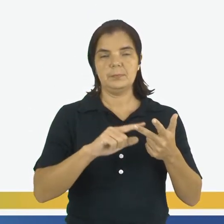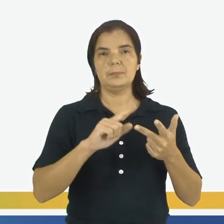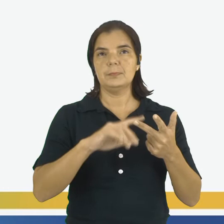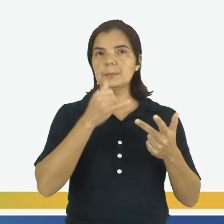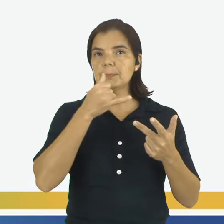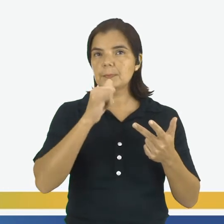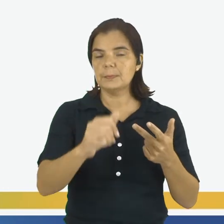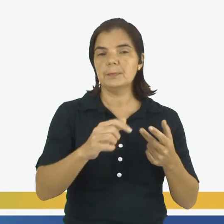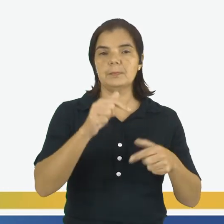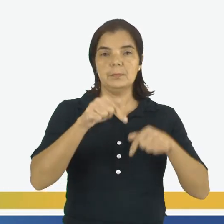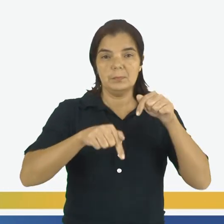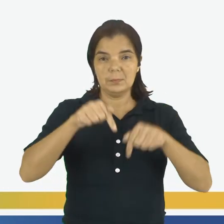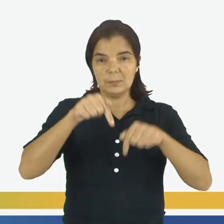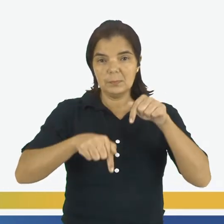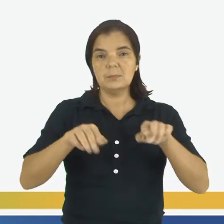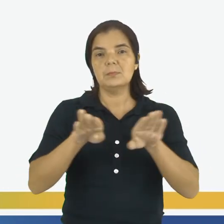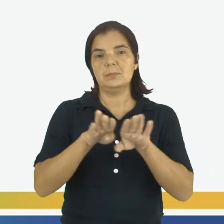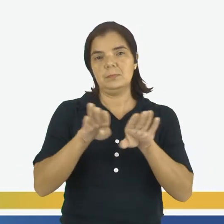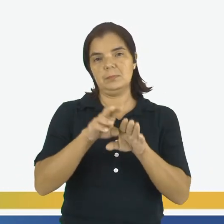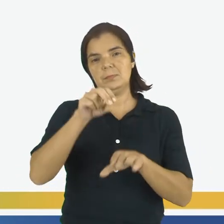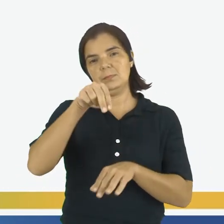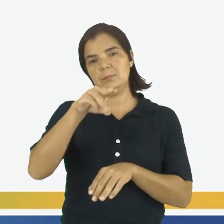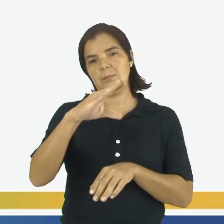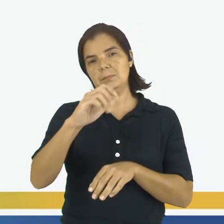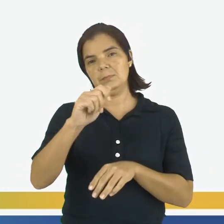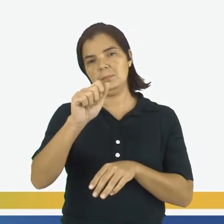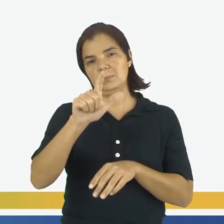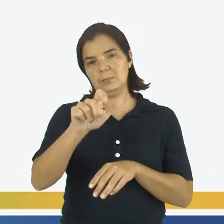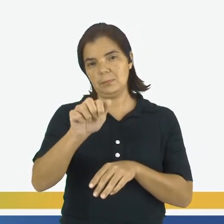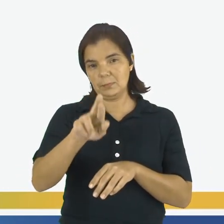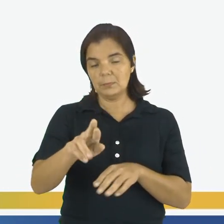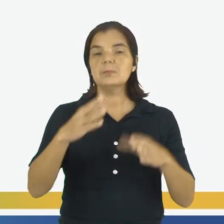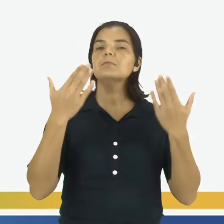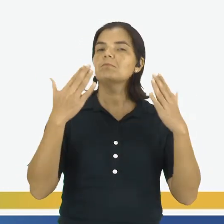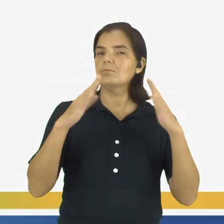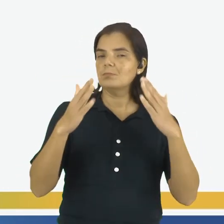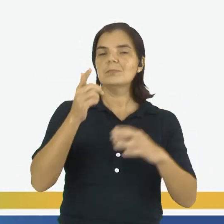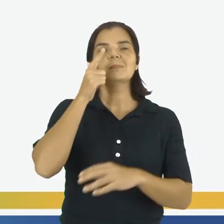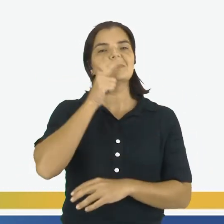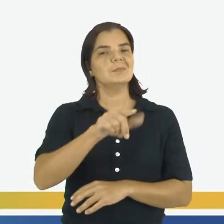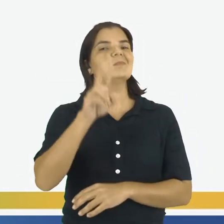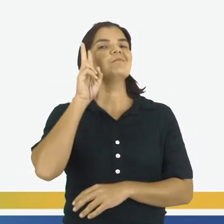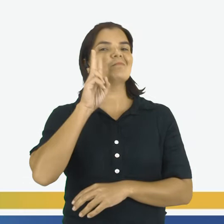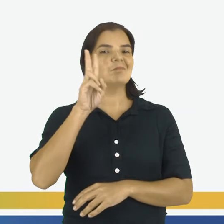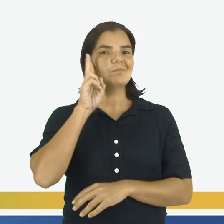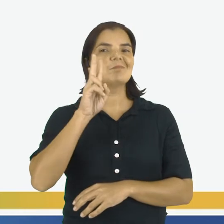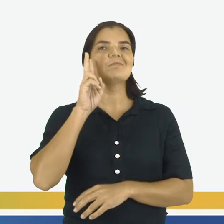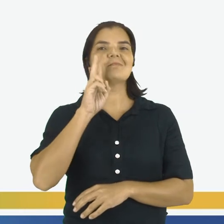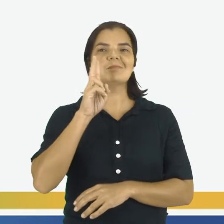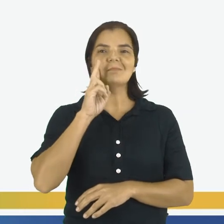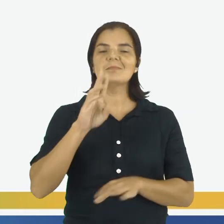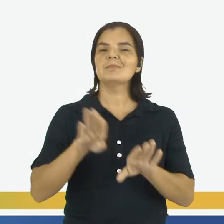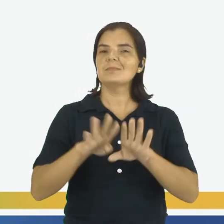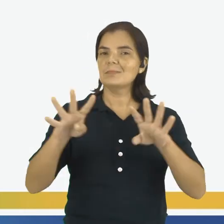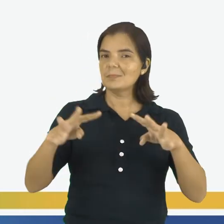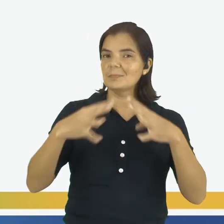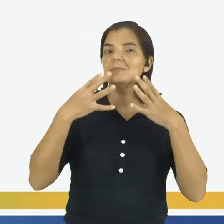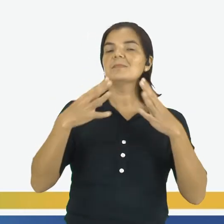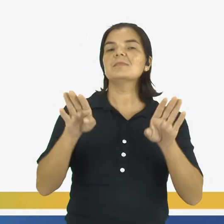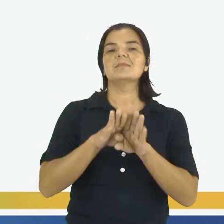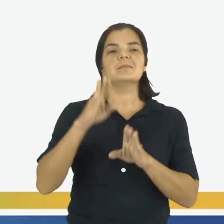elétrica, química e nuclear, você acertou, parabéns. Você conseguiu lembrar, você conseguiu prestar